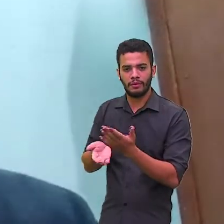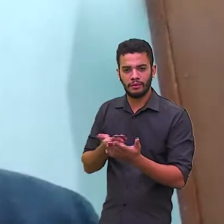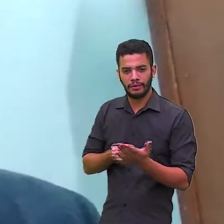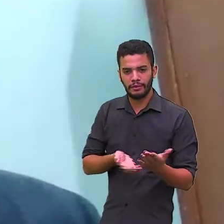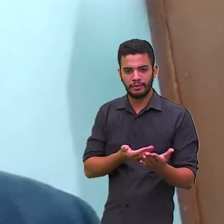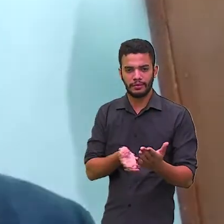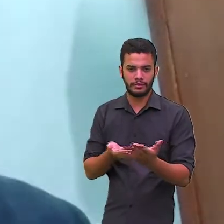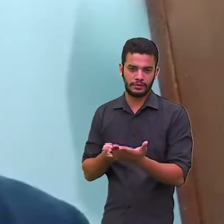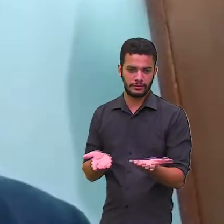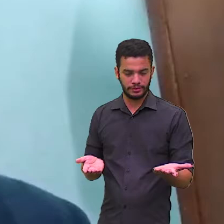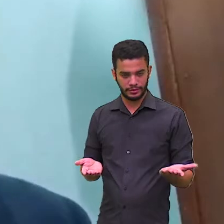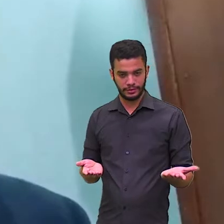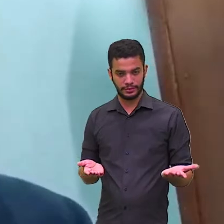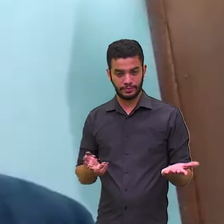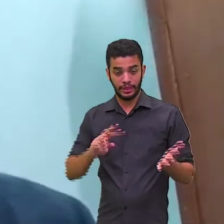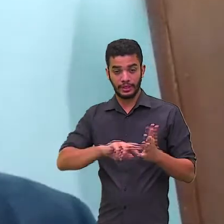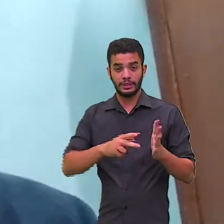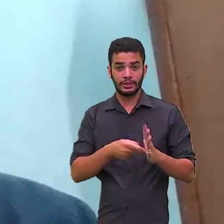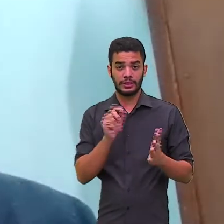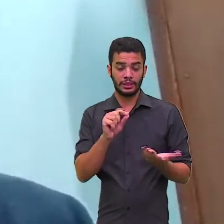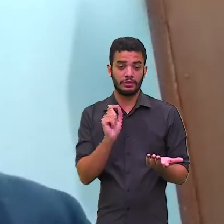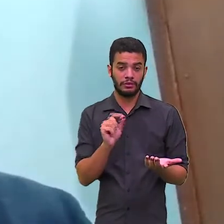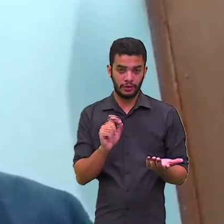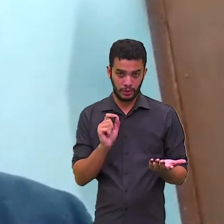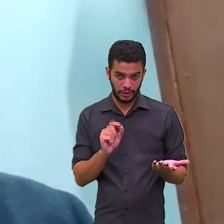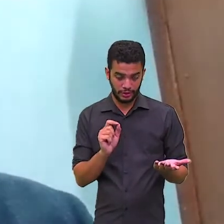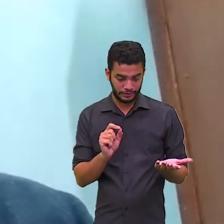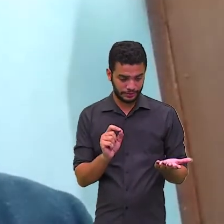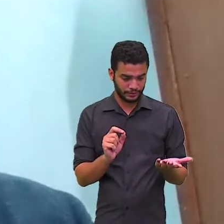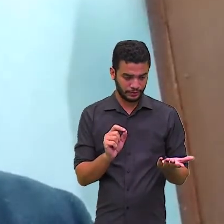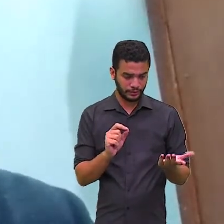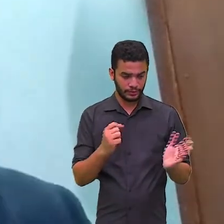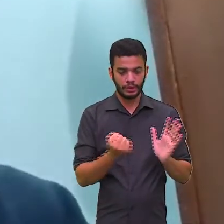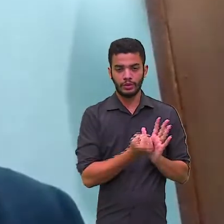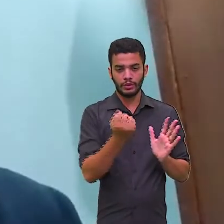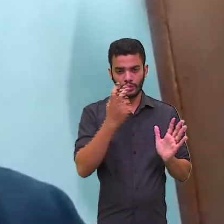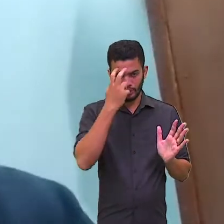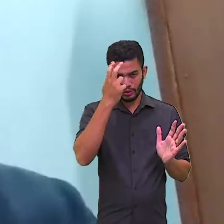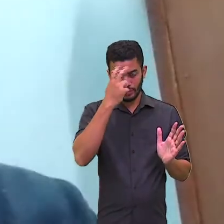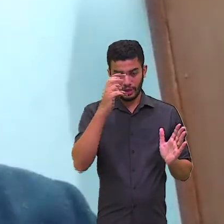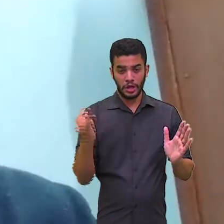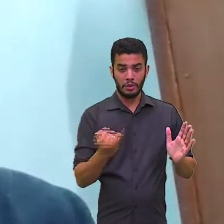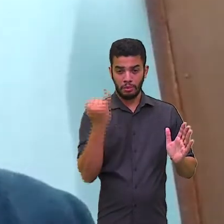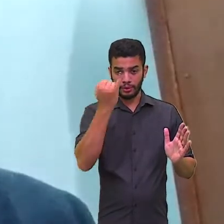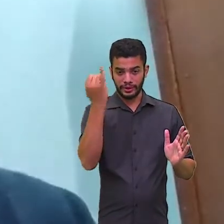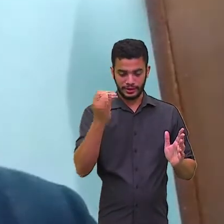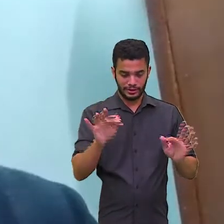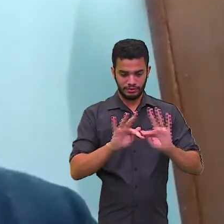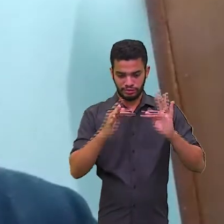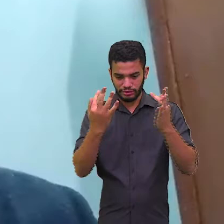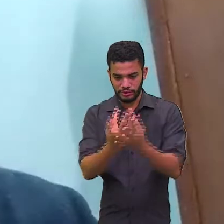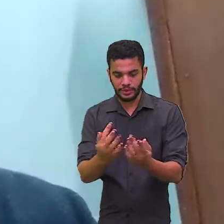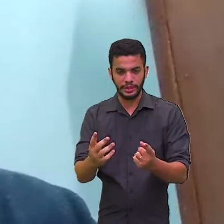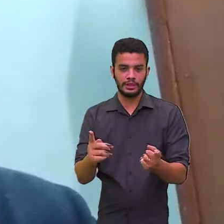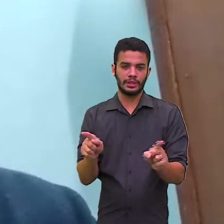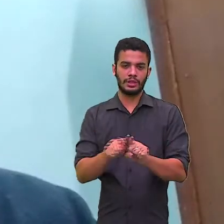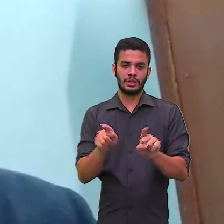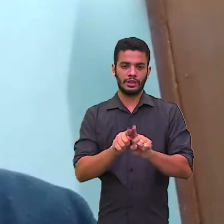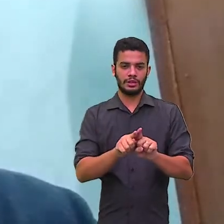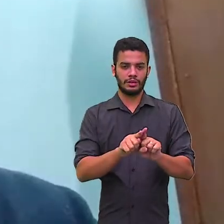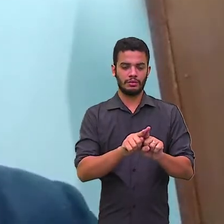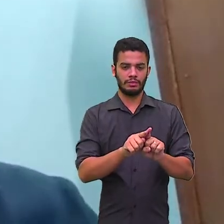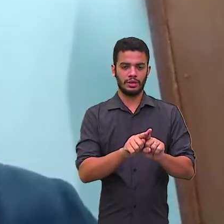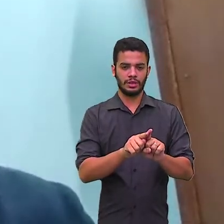para a família ter uma história e saber quem ela é, para a comunidade, como vocês falaram